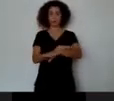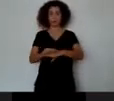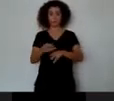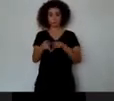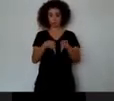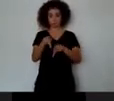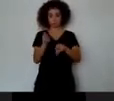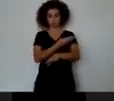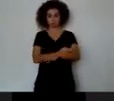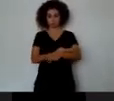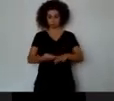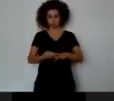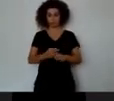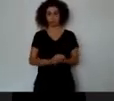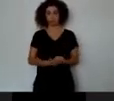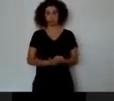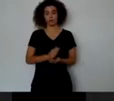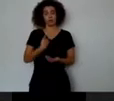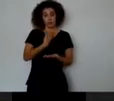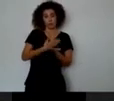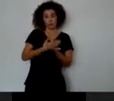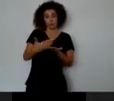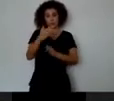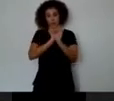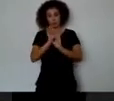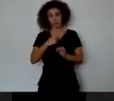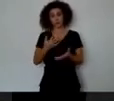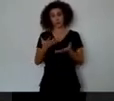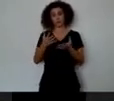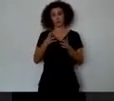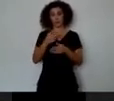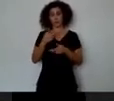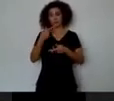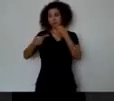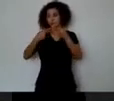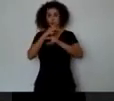Assim, quando a gente começa a fazer um projeto, a gente quer abraçar o mundo, né? A gente quer